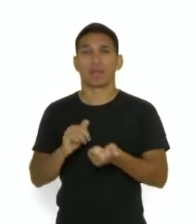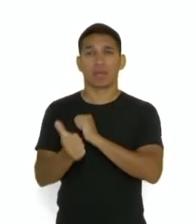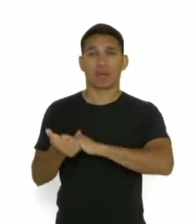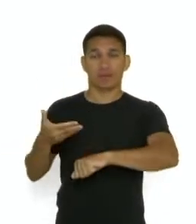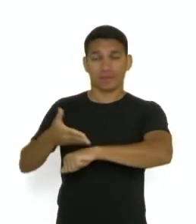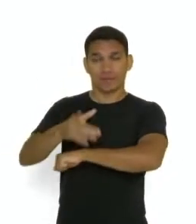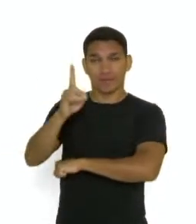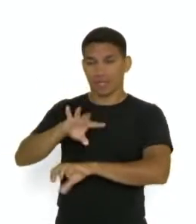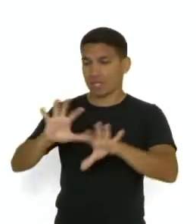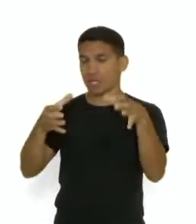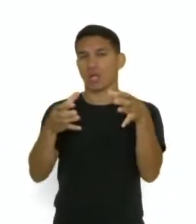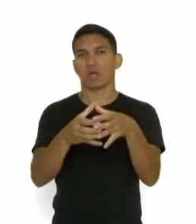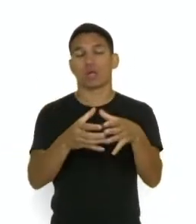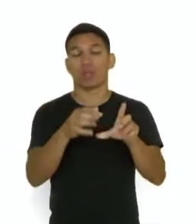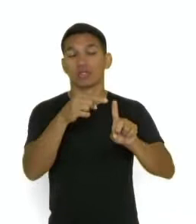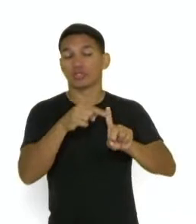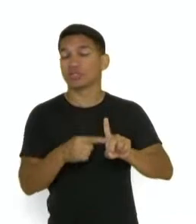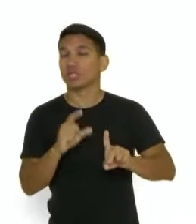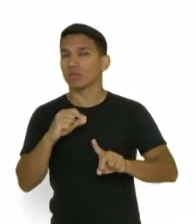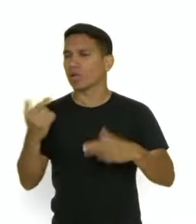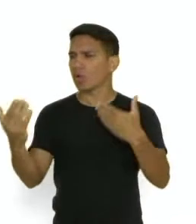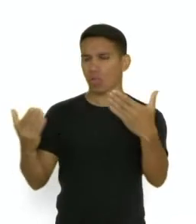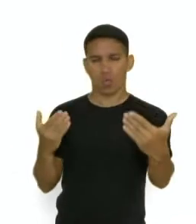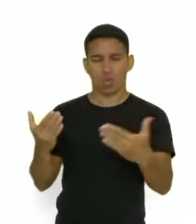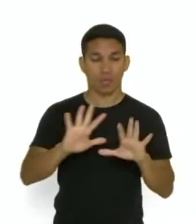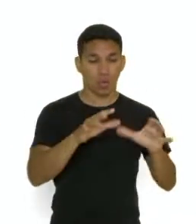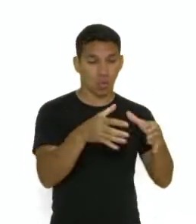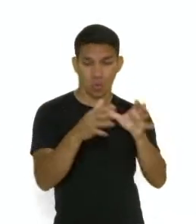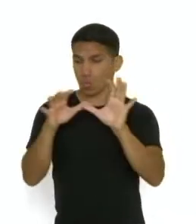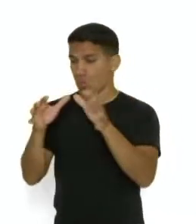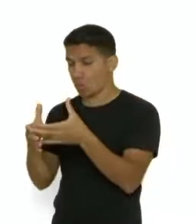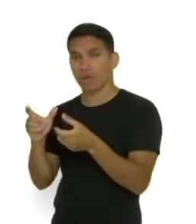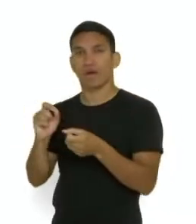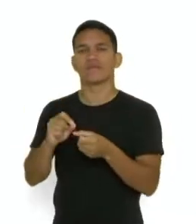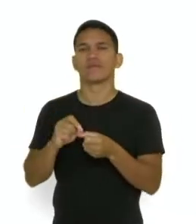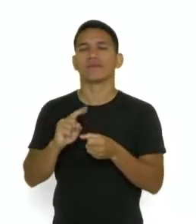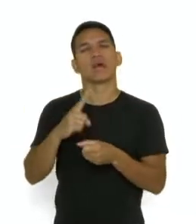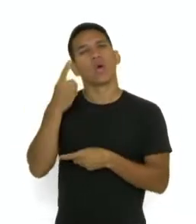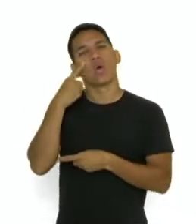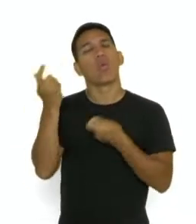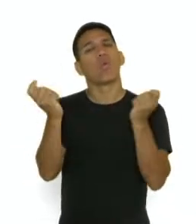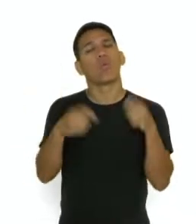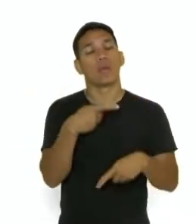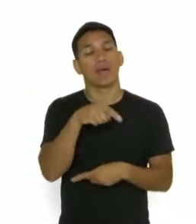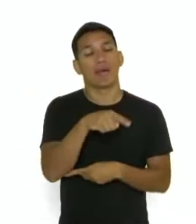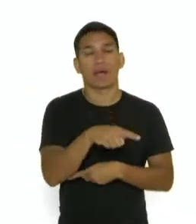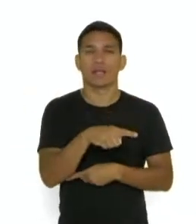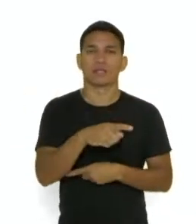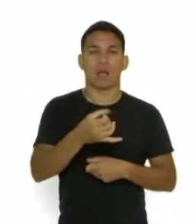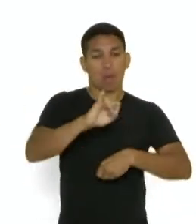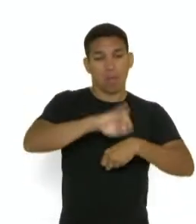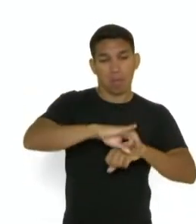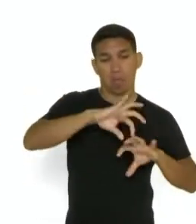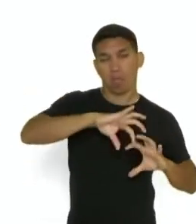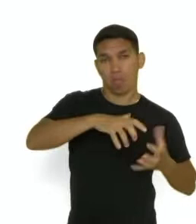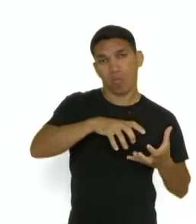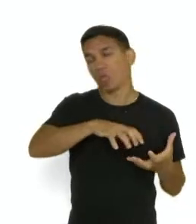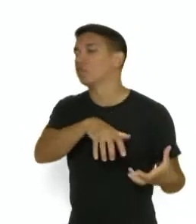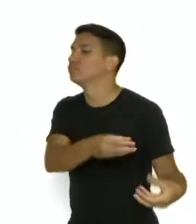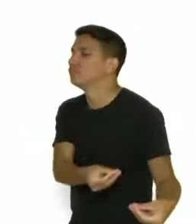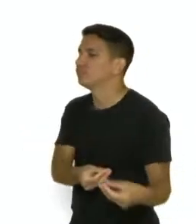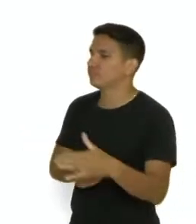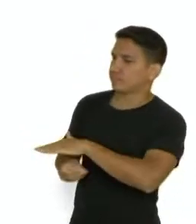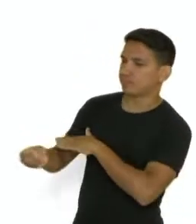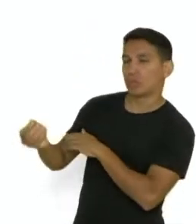que se caracterizam por comparar a capacidade de uma equipe introduzir ou levar uma bola ou outro objeto a uma meta